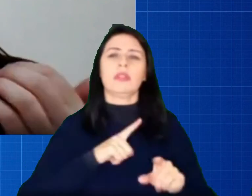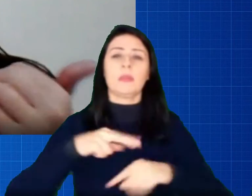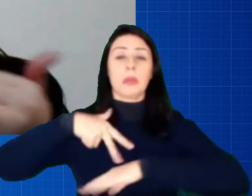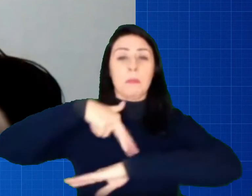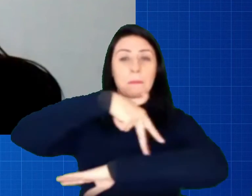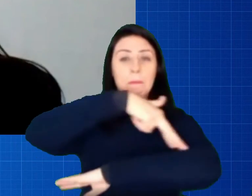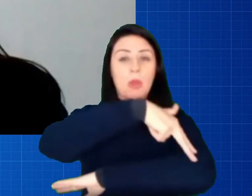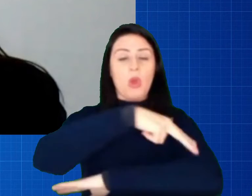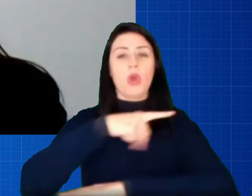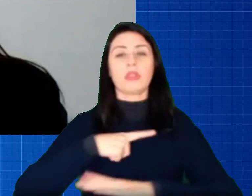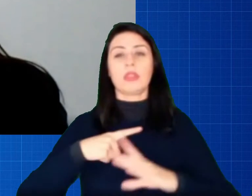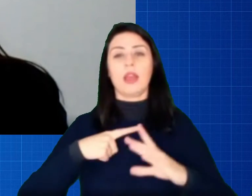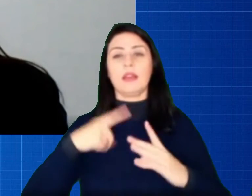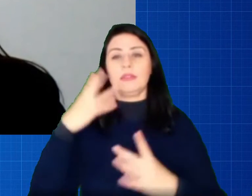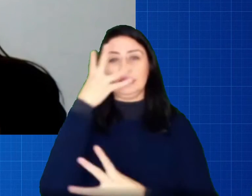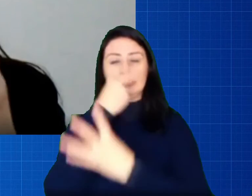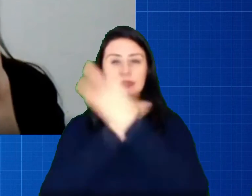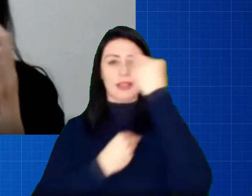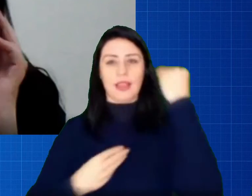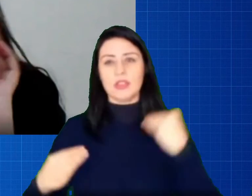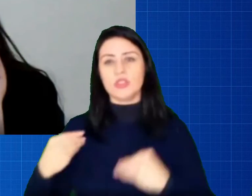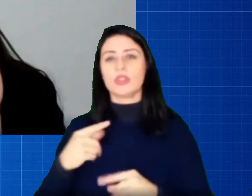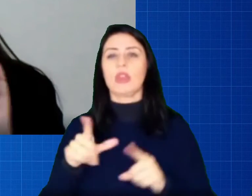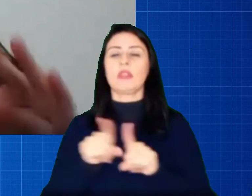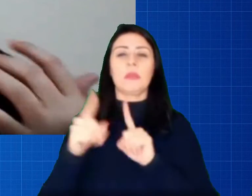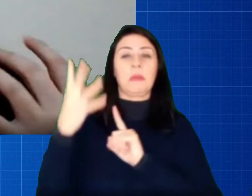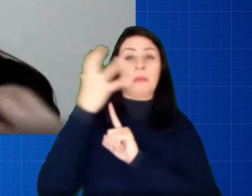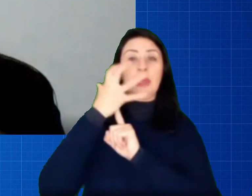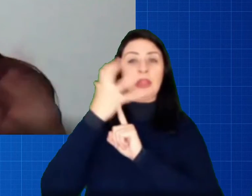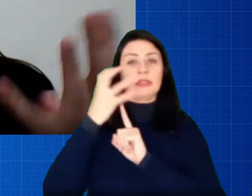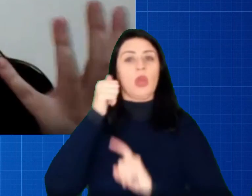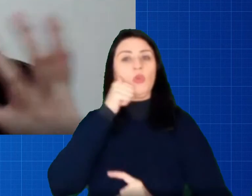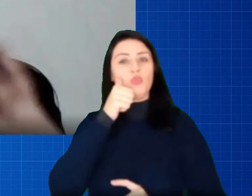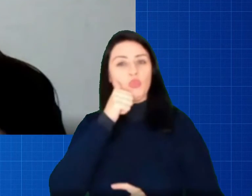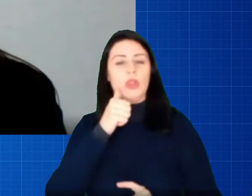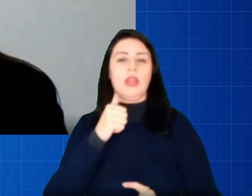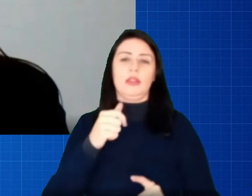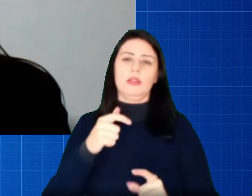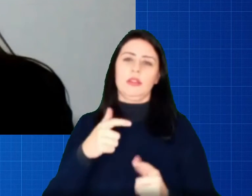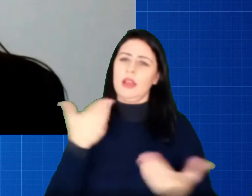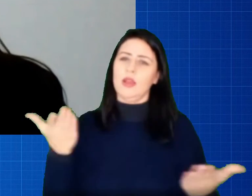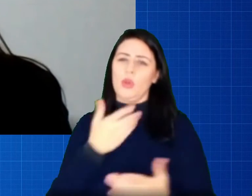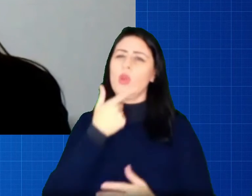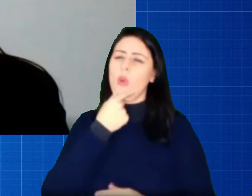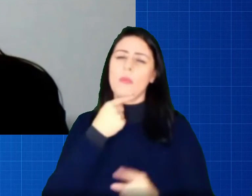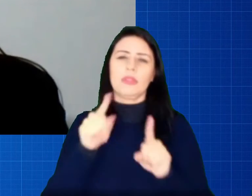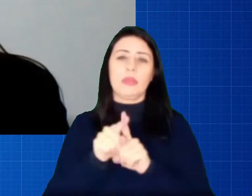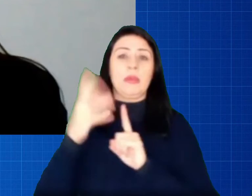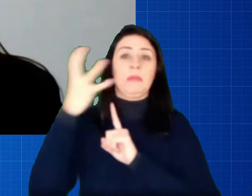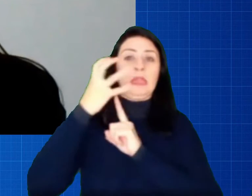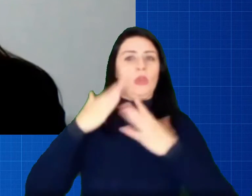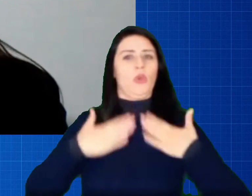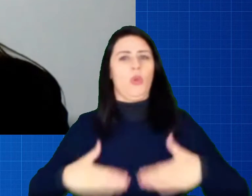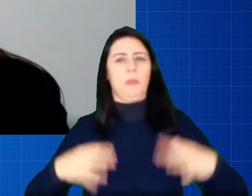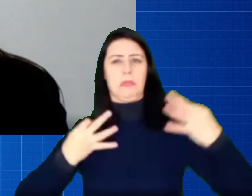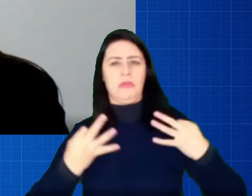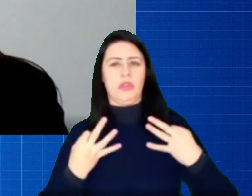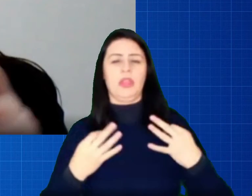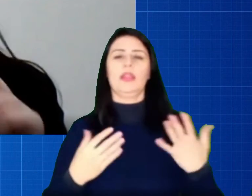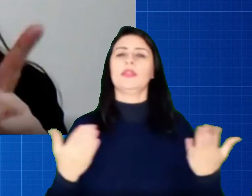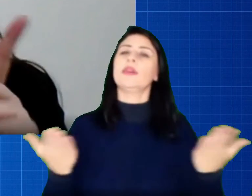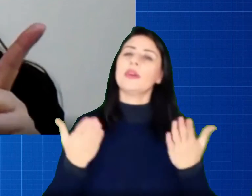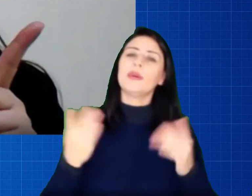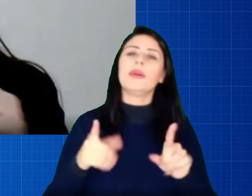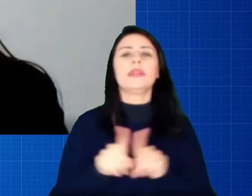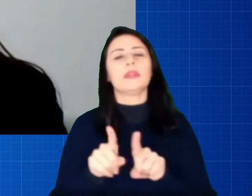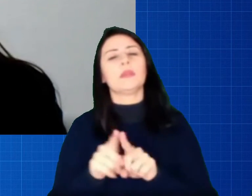do corpo, mas assim a gente vive isso, né? Até a questão mesmo da moda, da estética e pressões corporais que a gente sofre, principalmente as mulheres, mas os